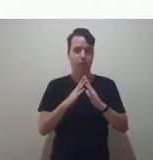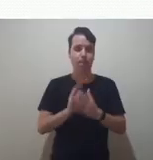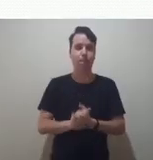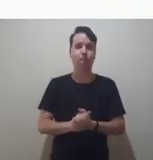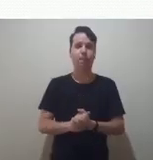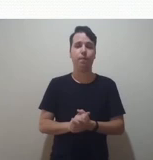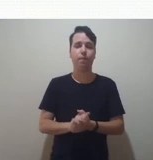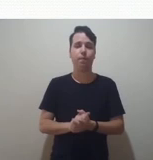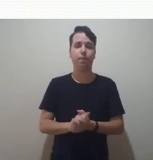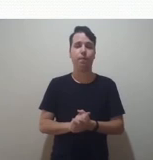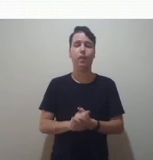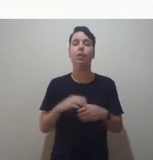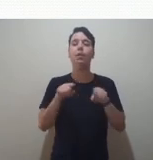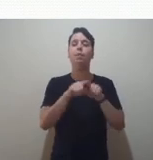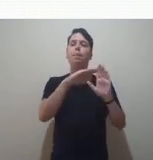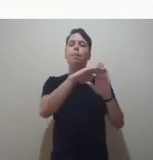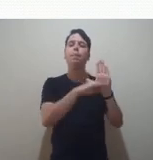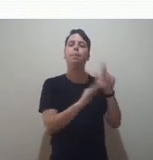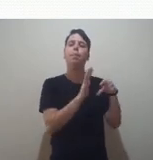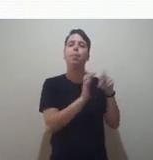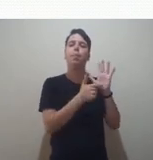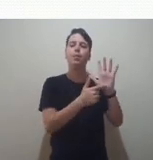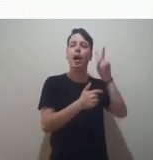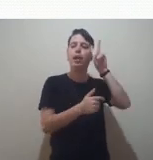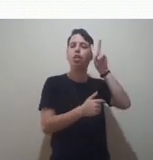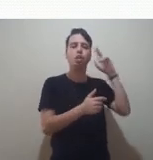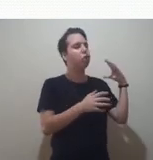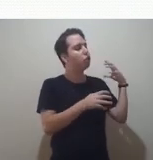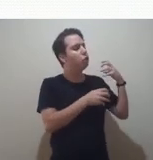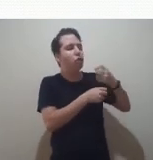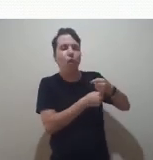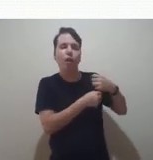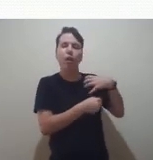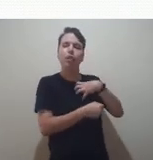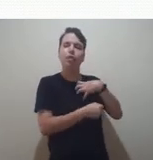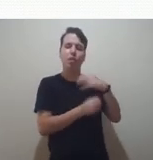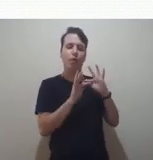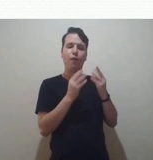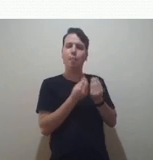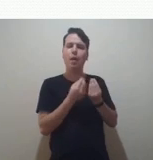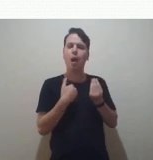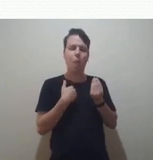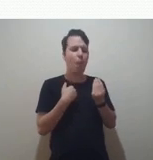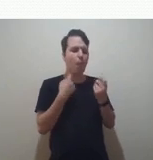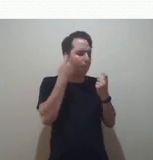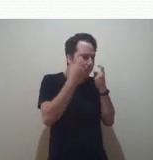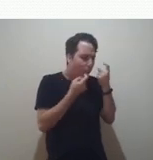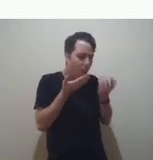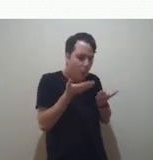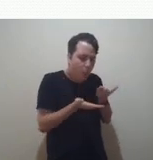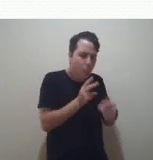animais. Então, alguns fatores também referentes ao histórico do animal. Se a família não